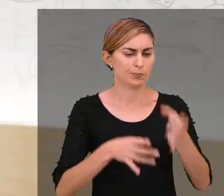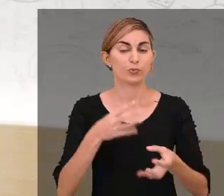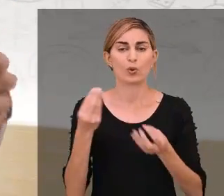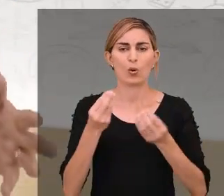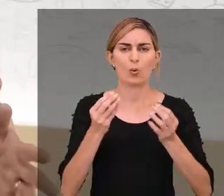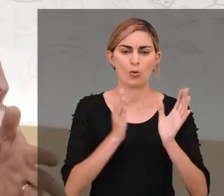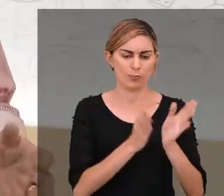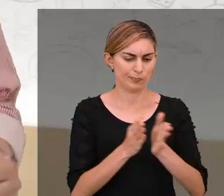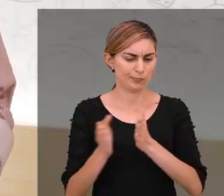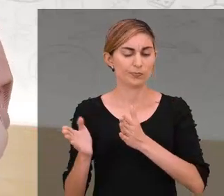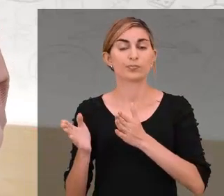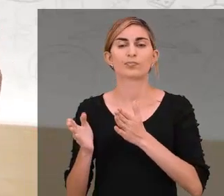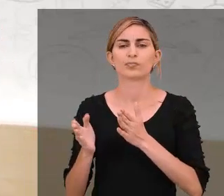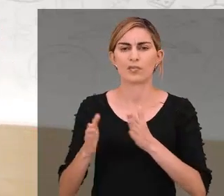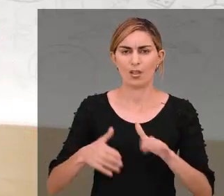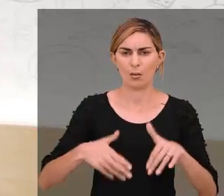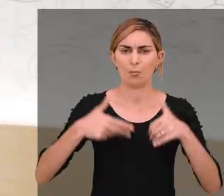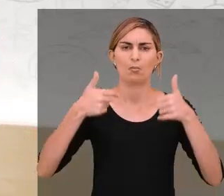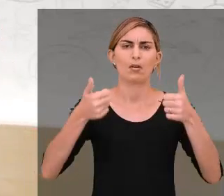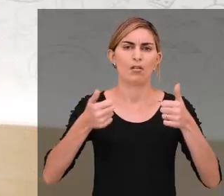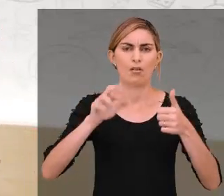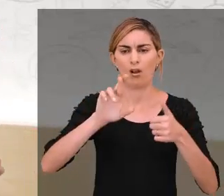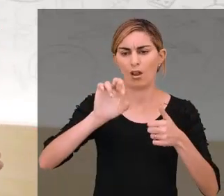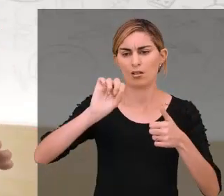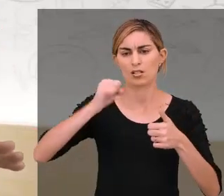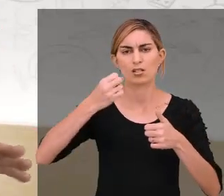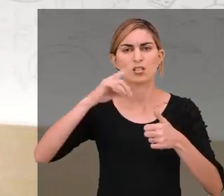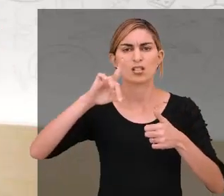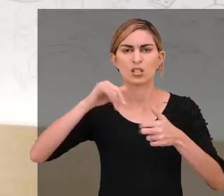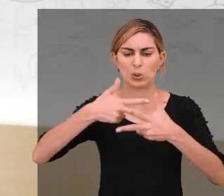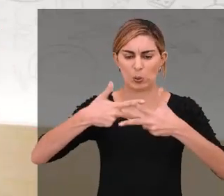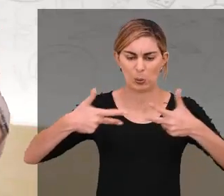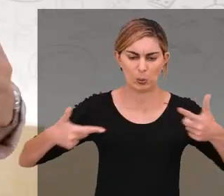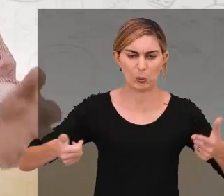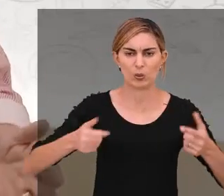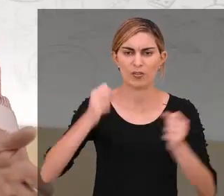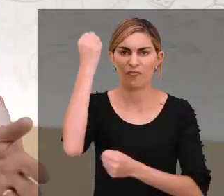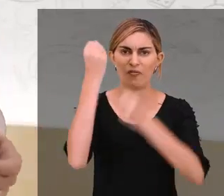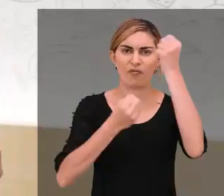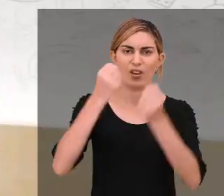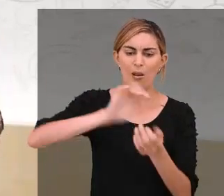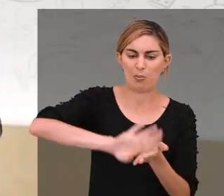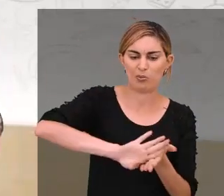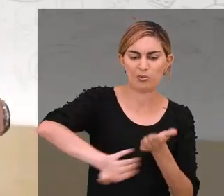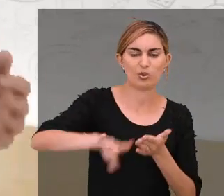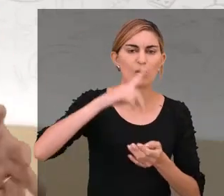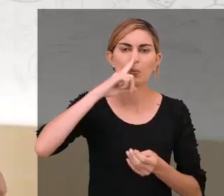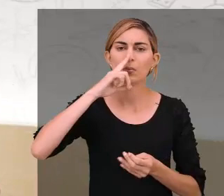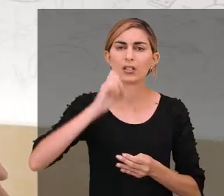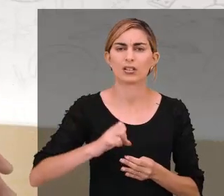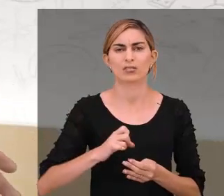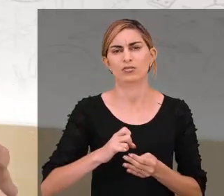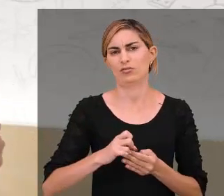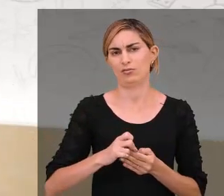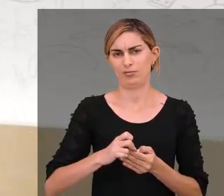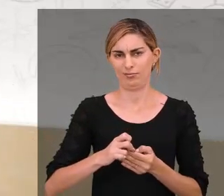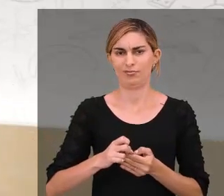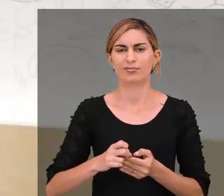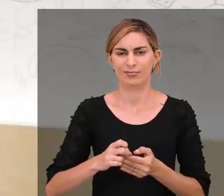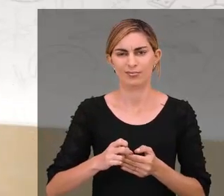mais adequada, todos os resíduos que nós produzimos com o processo de